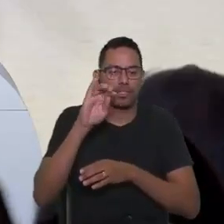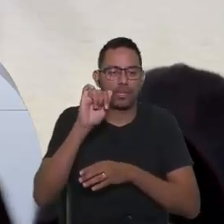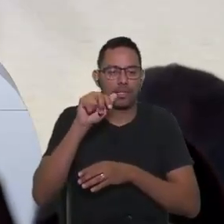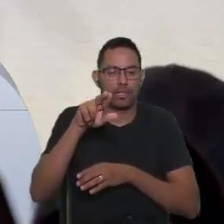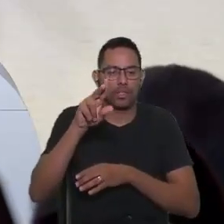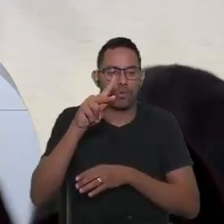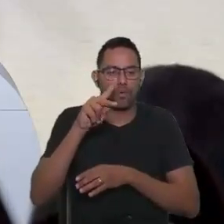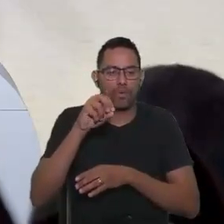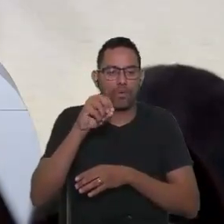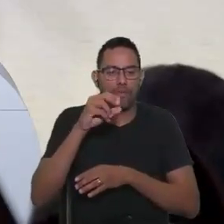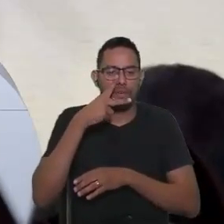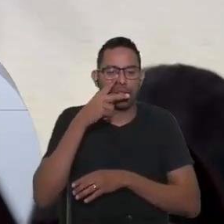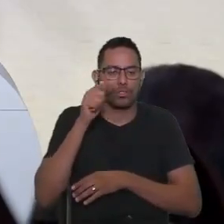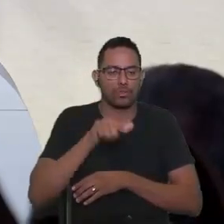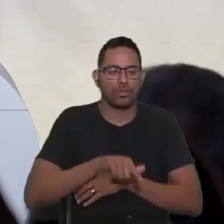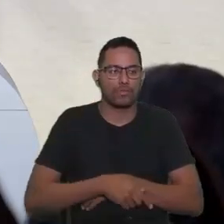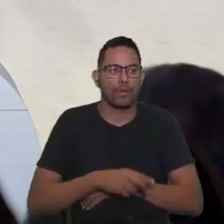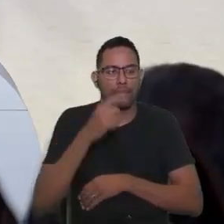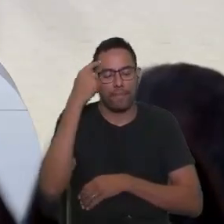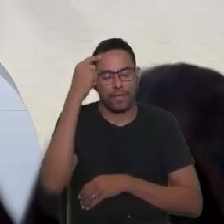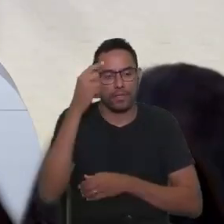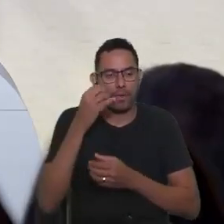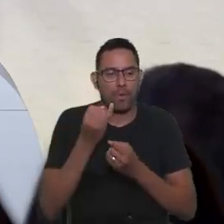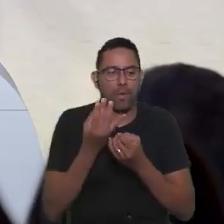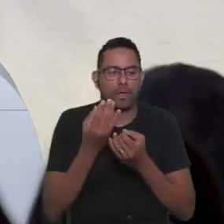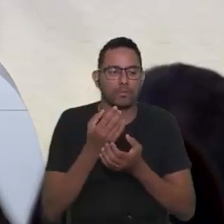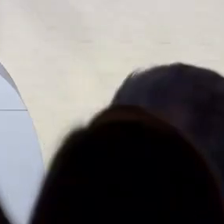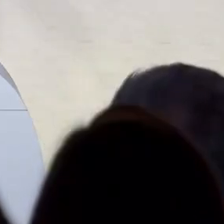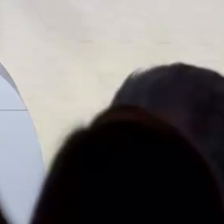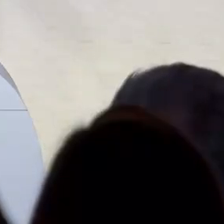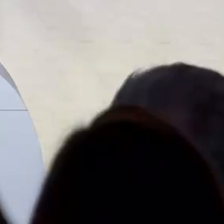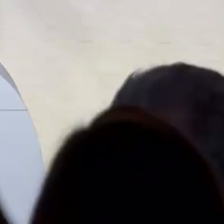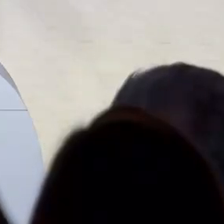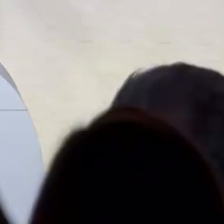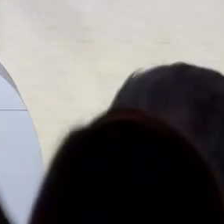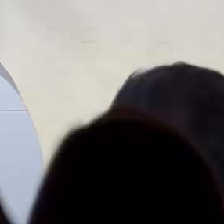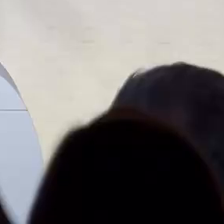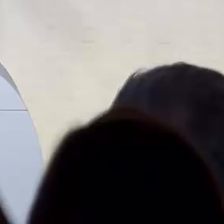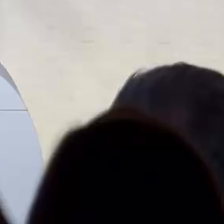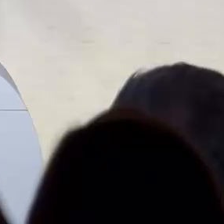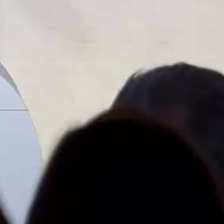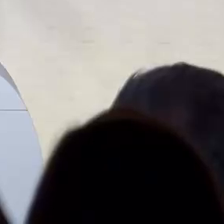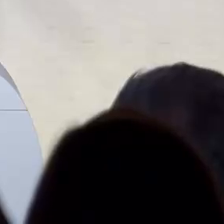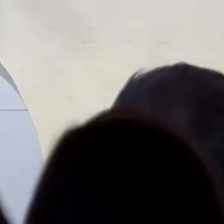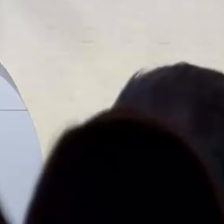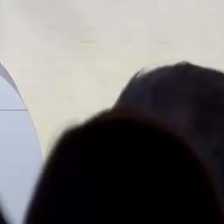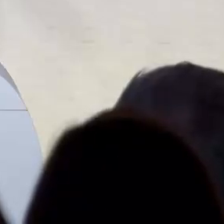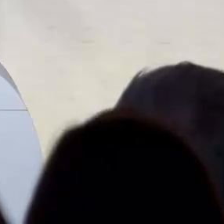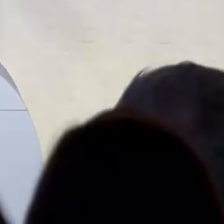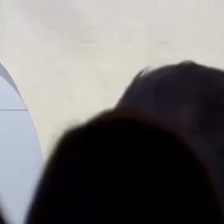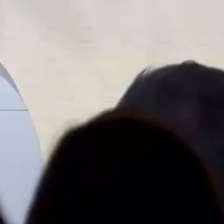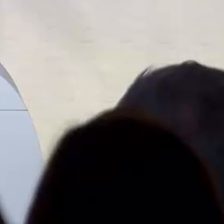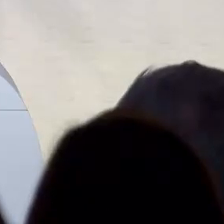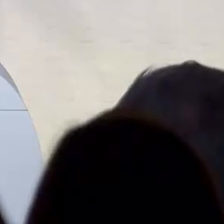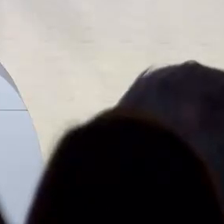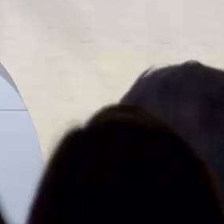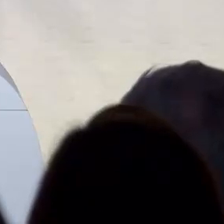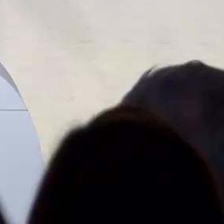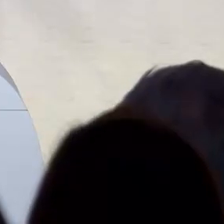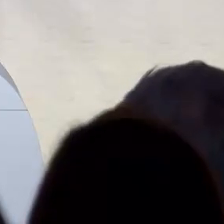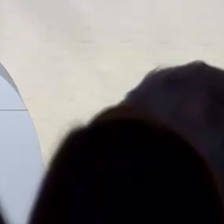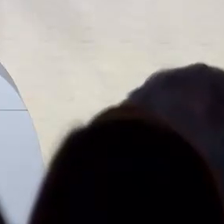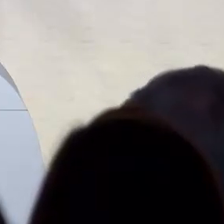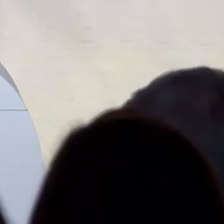falar dele. Não consigo deixar de pensar no quanto isto também é verdade para a grande maioria das mulheres na peri ou